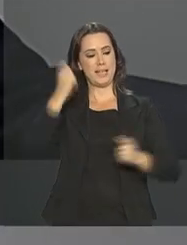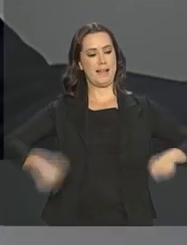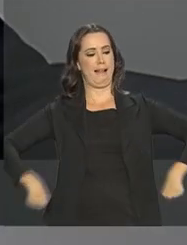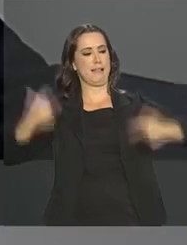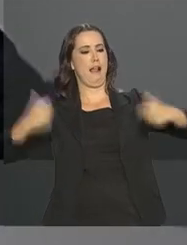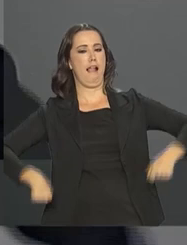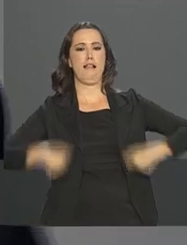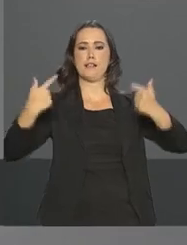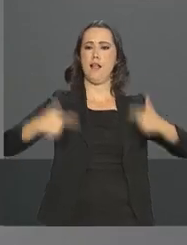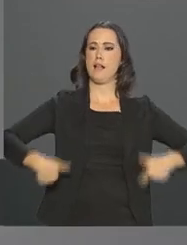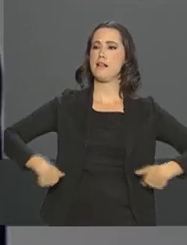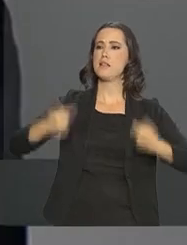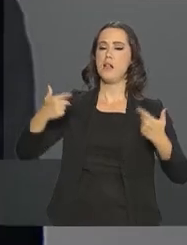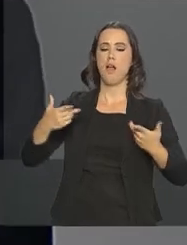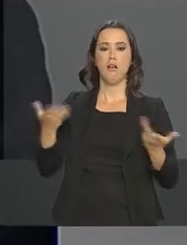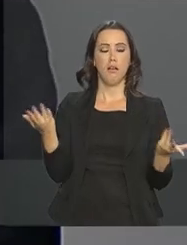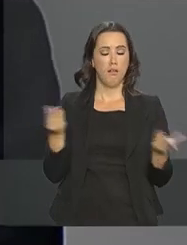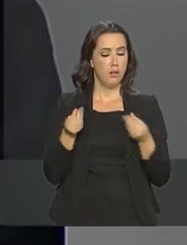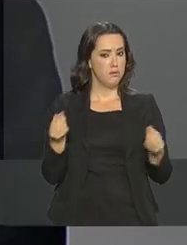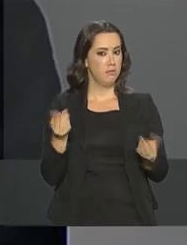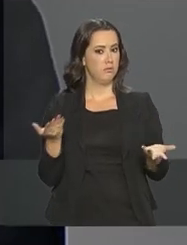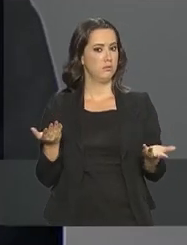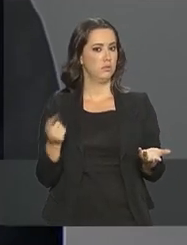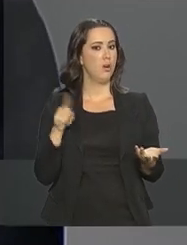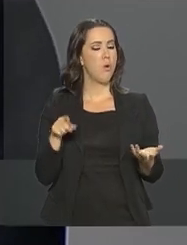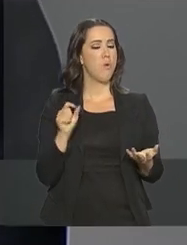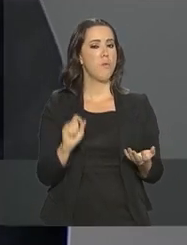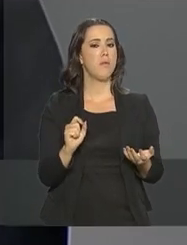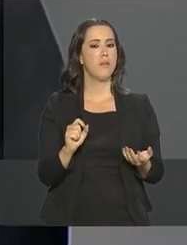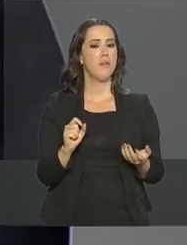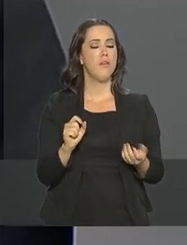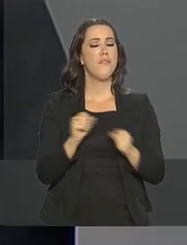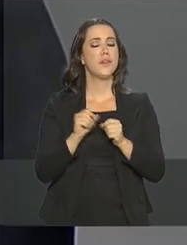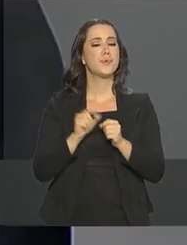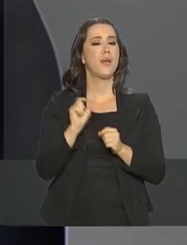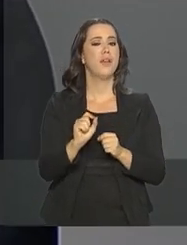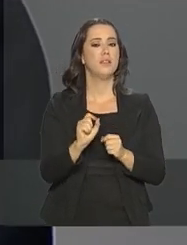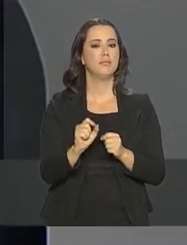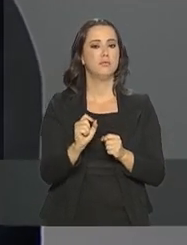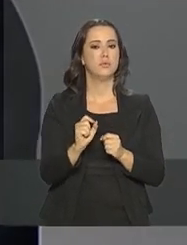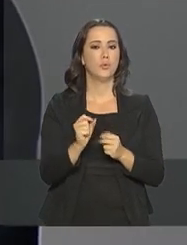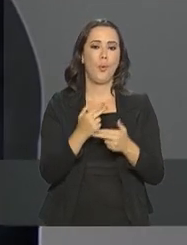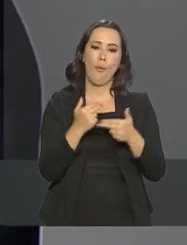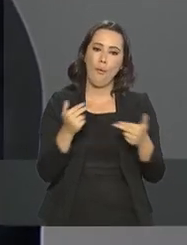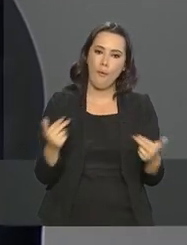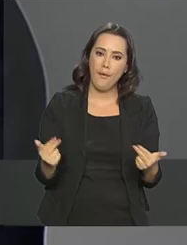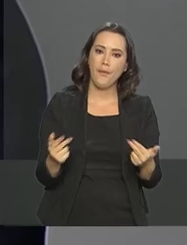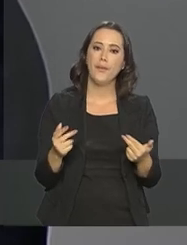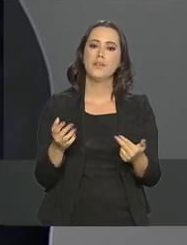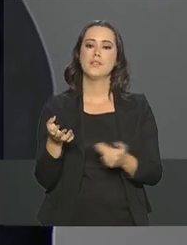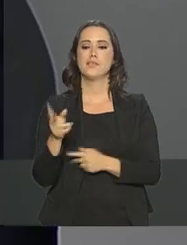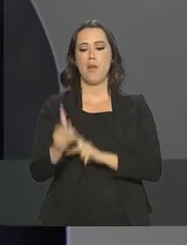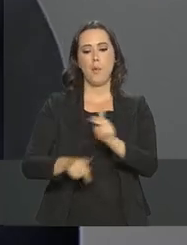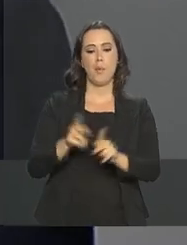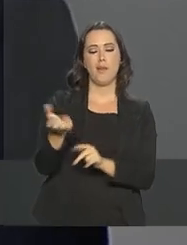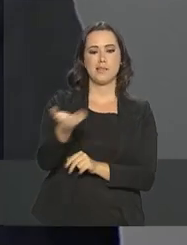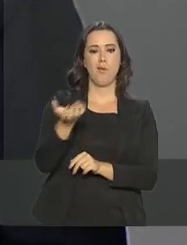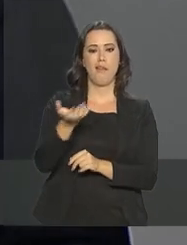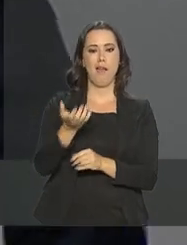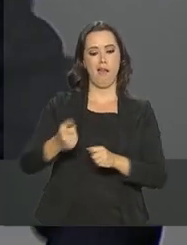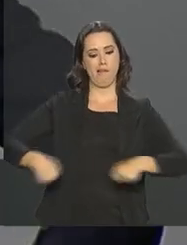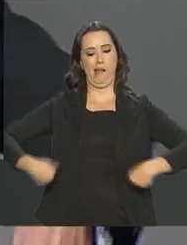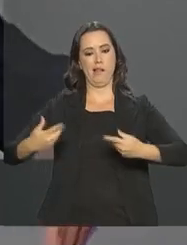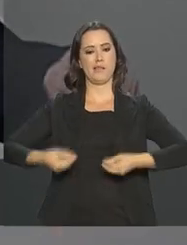que pode e para gastar tudo pode ele pratica medidas de natureza populista ou seja